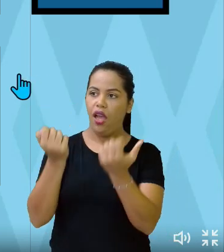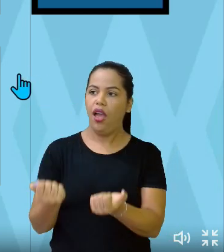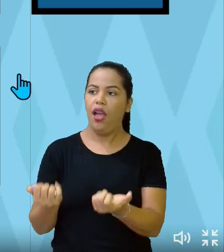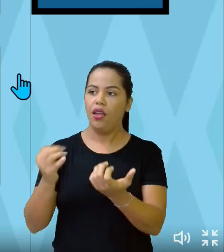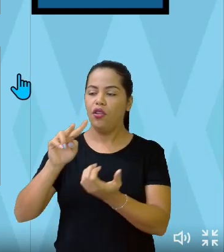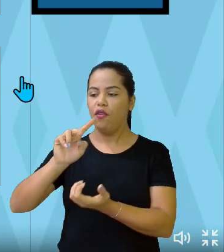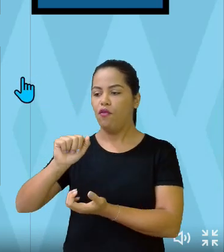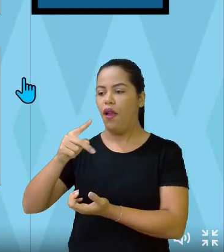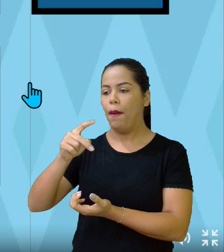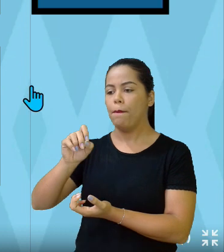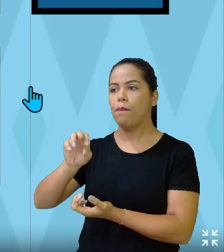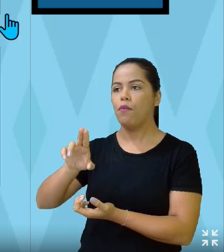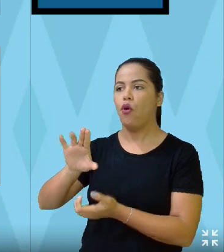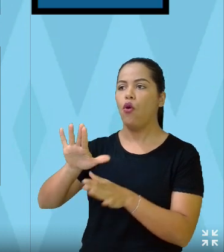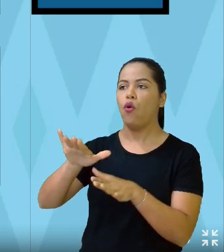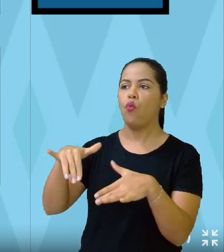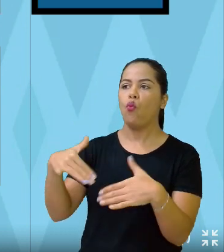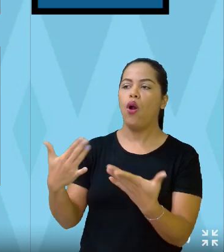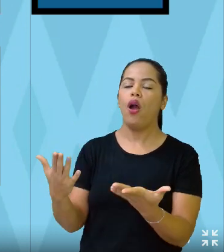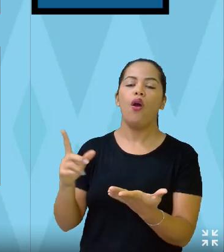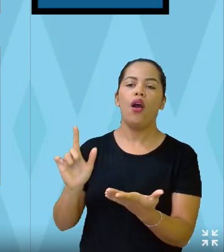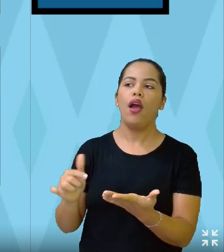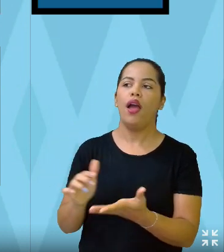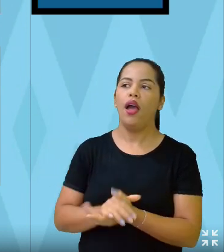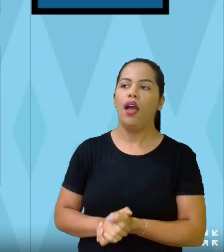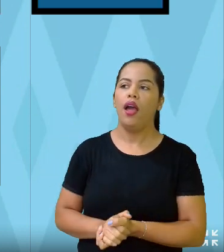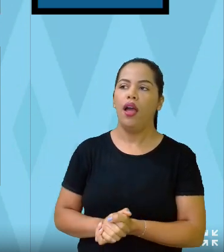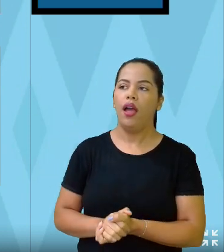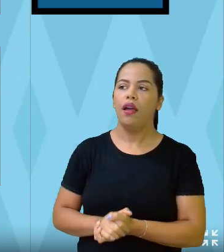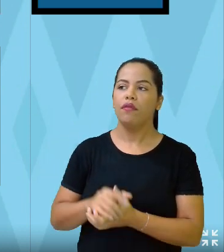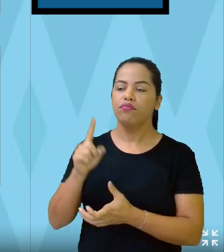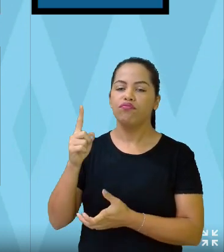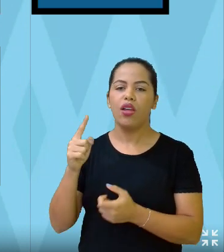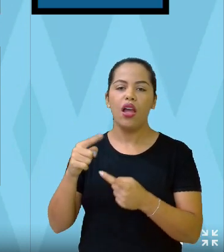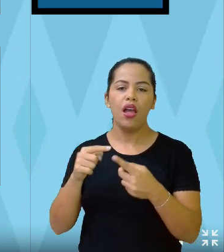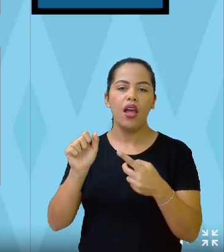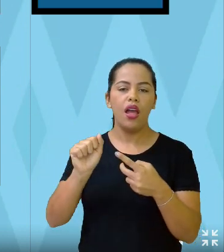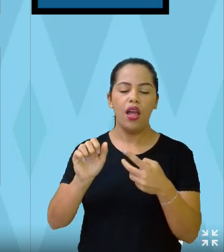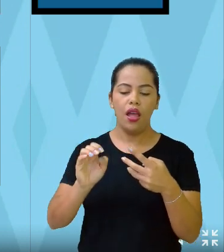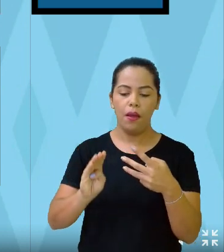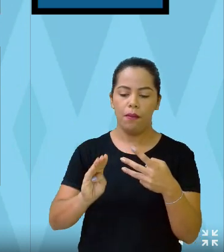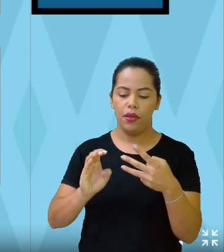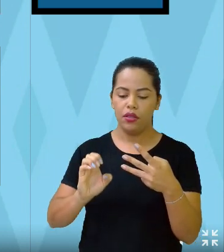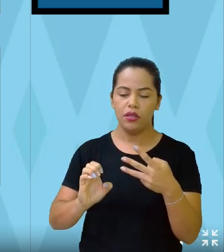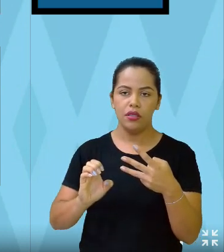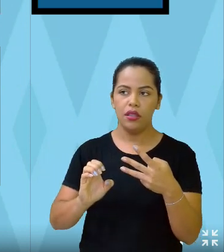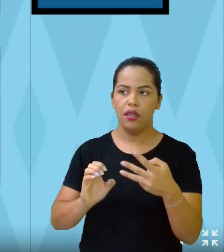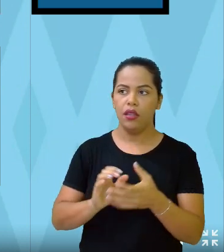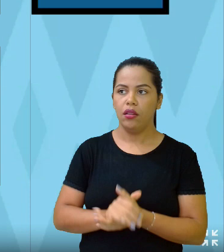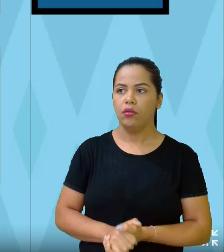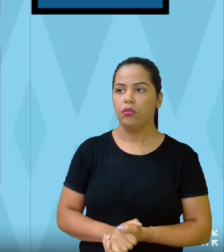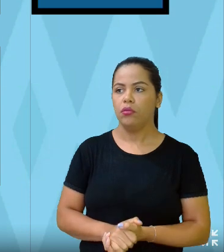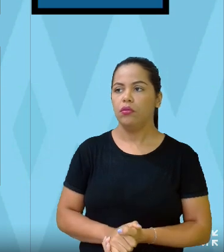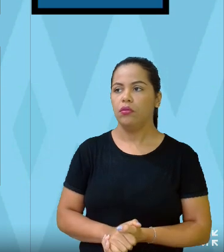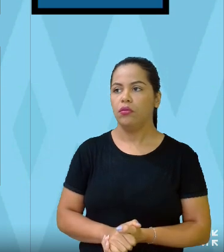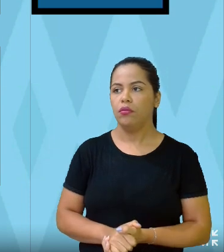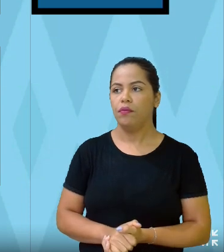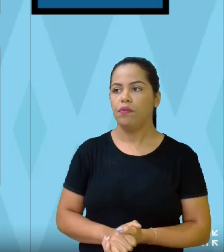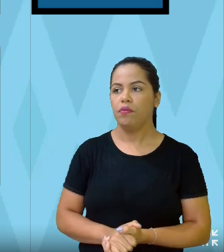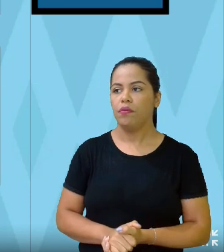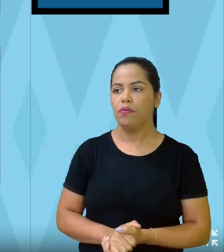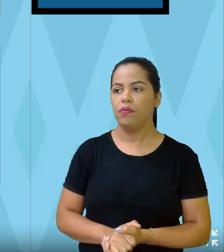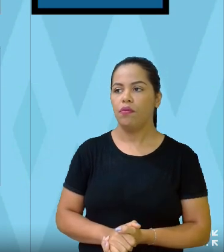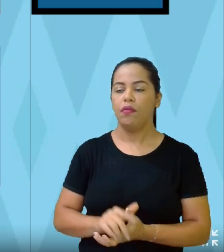do vapor é o quê? É um estado sólido, líquido ou gasoso? Para eu mostrar como é fácil, ó, esse aqui é um